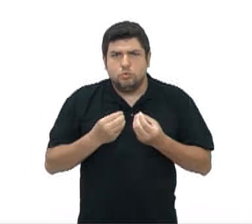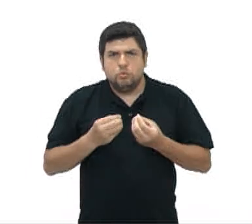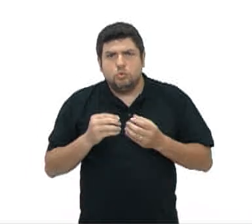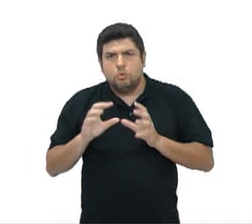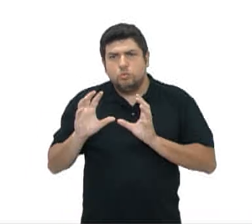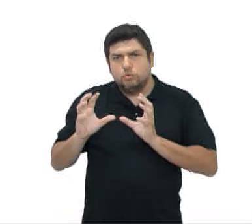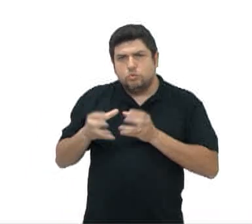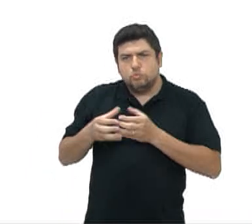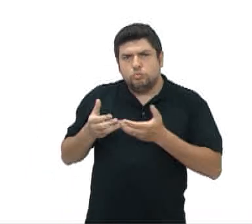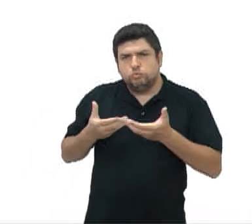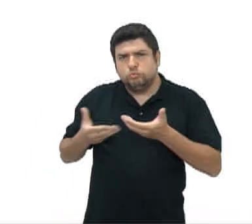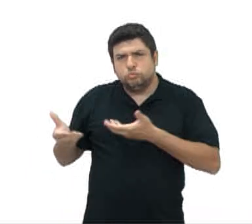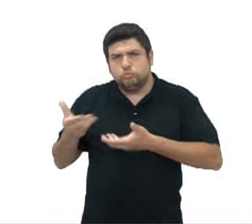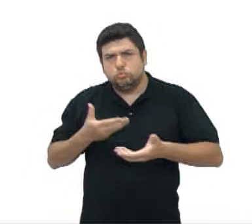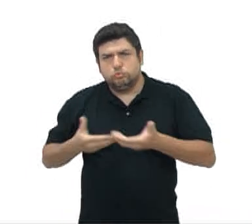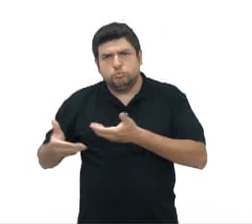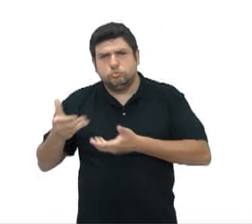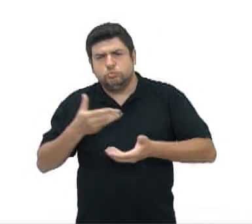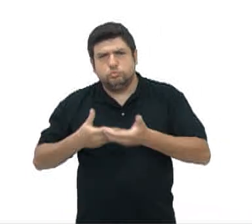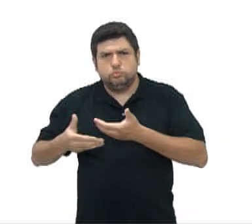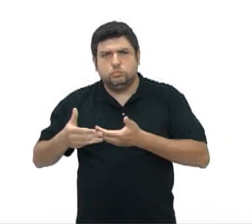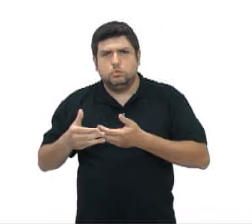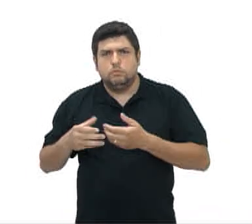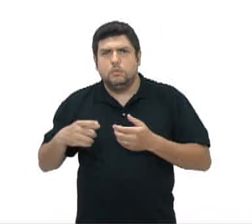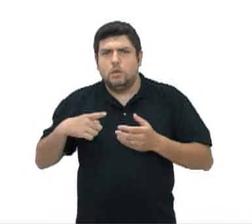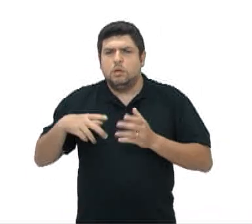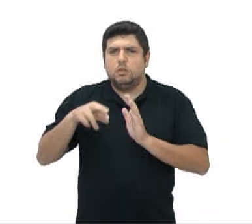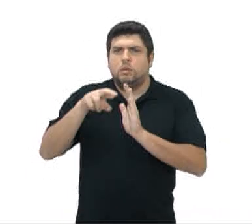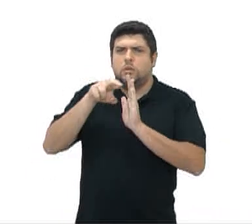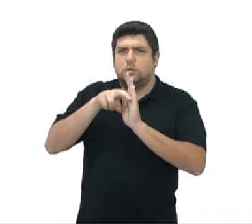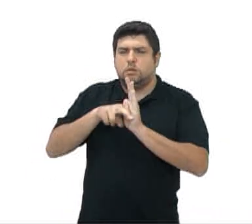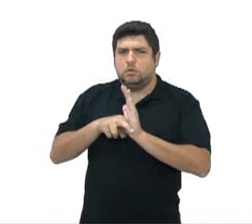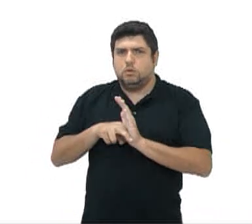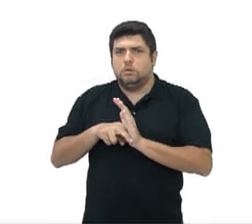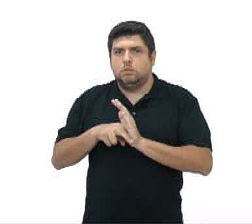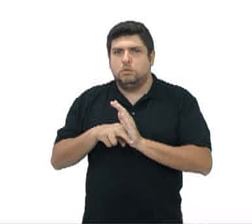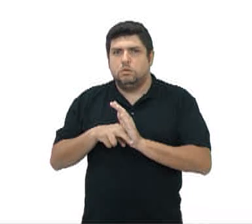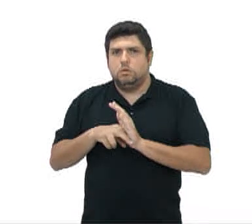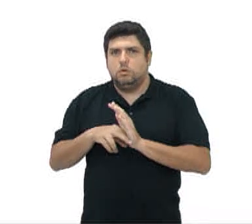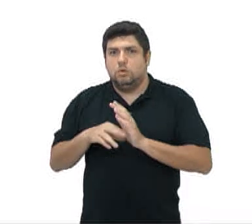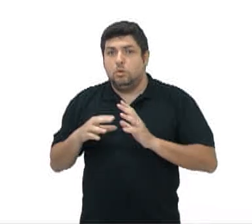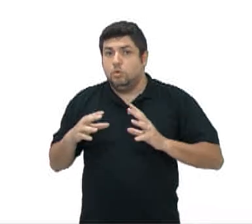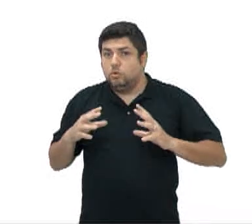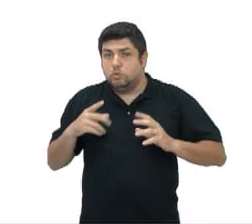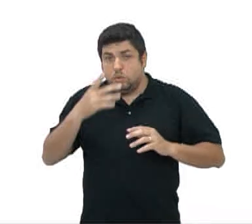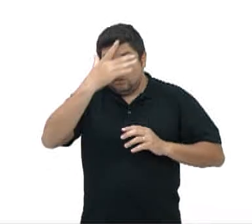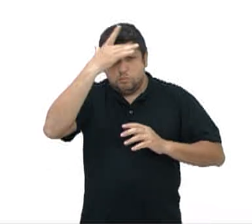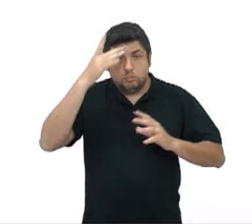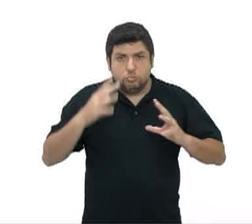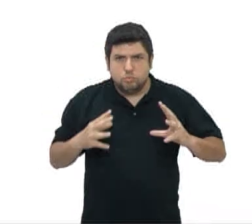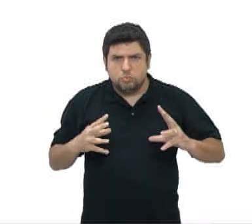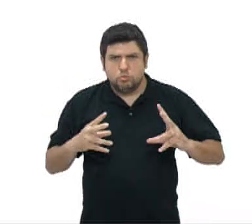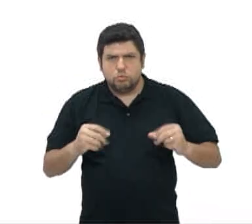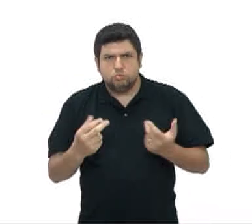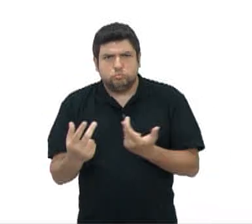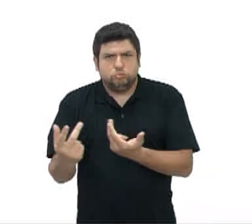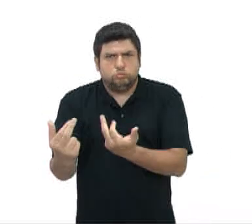relativamente grande de pessoas, todas tratadas da mesma forma e obrigadas a fazer as coisas em conjunto.